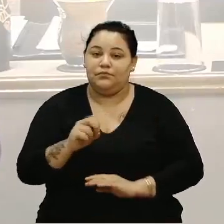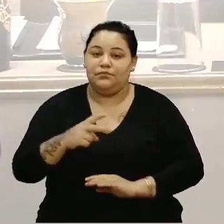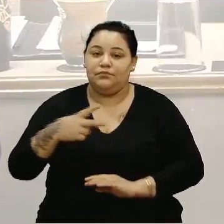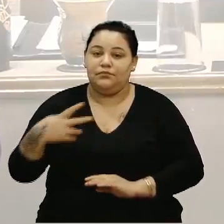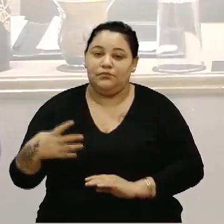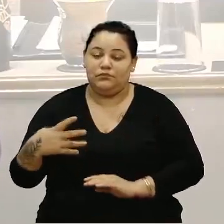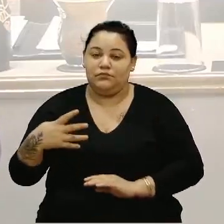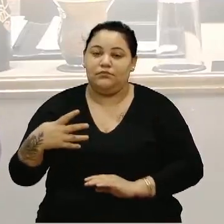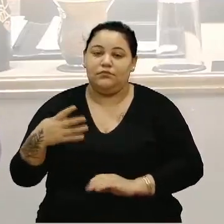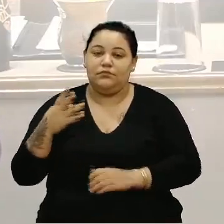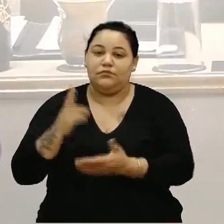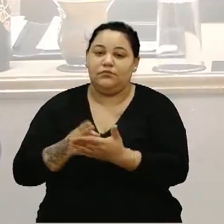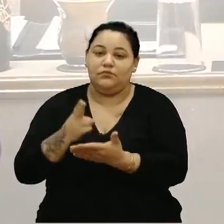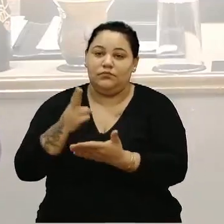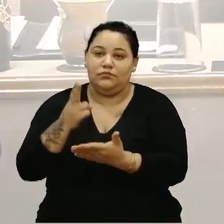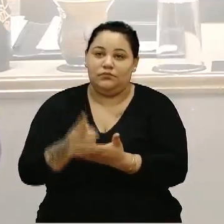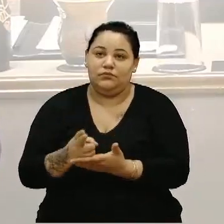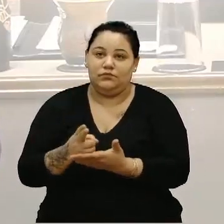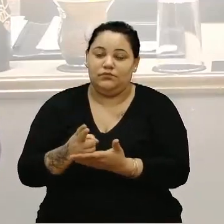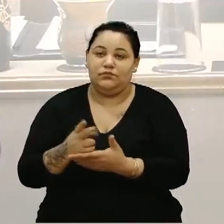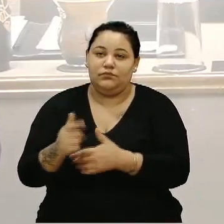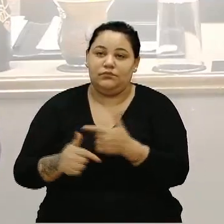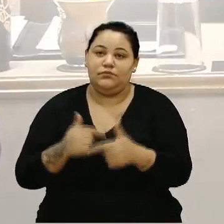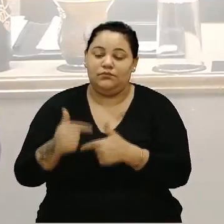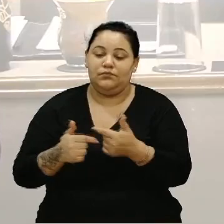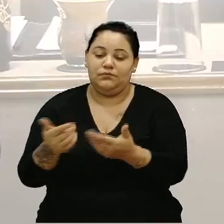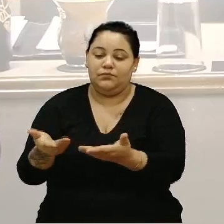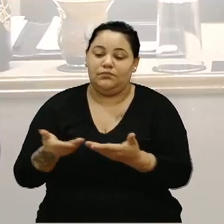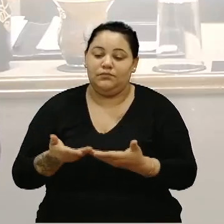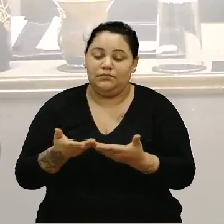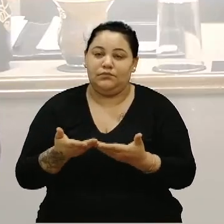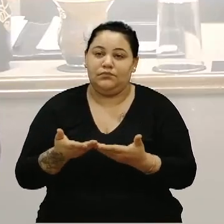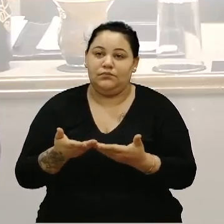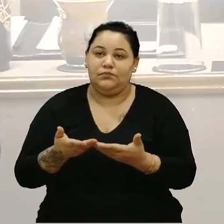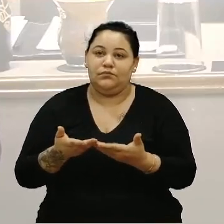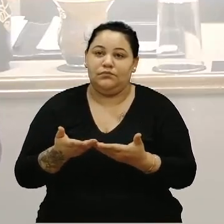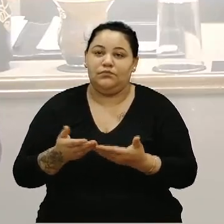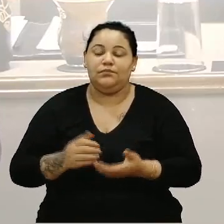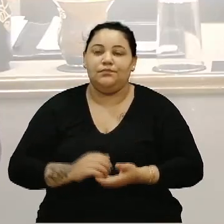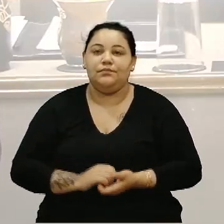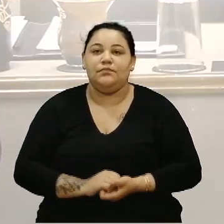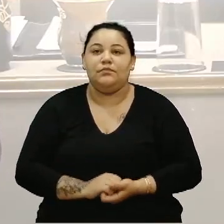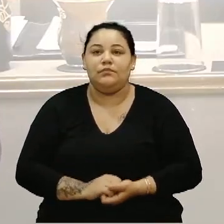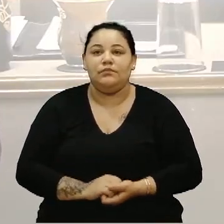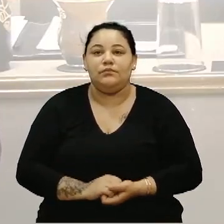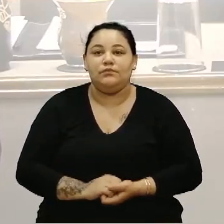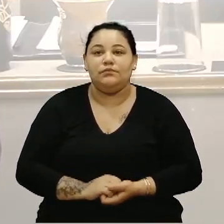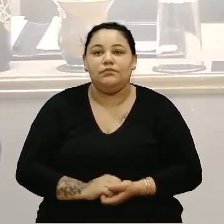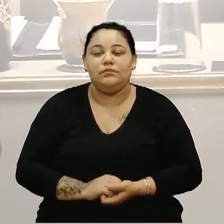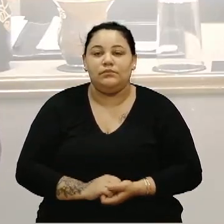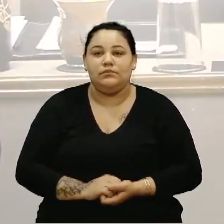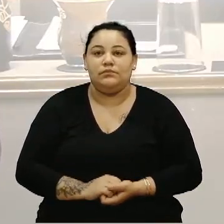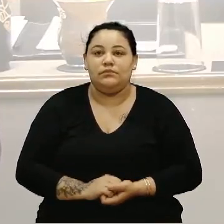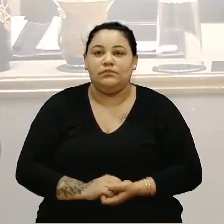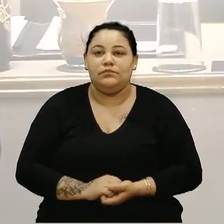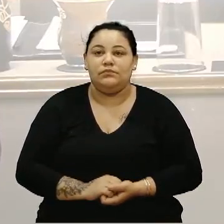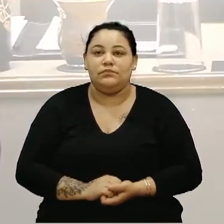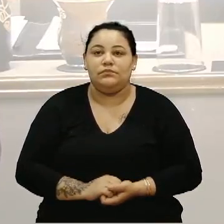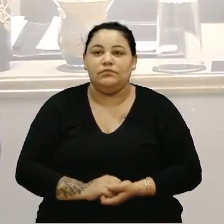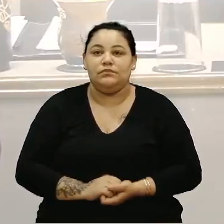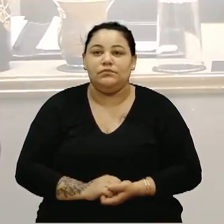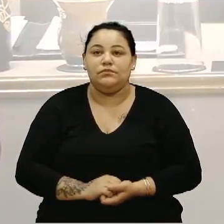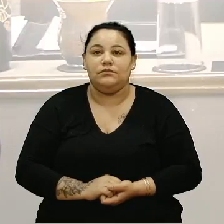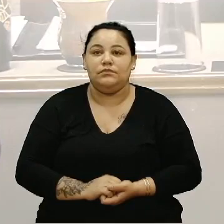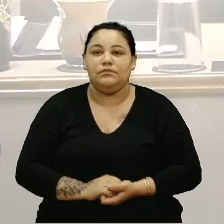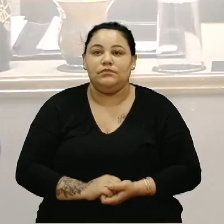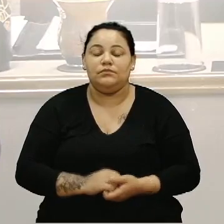número 136/2024. Recebe essa Comissão de Desenvolvimento Econômico, Fiscalização, Controle Orçamentário e Turismo, para análise e parecer,